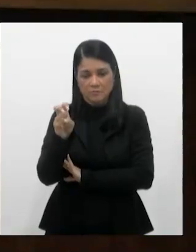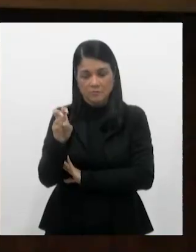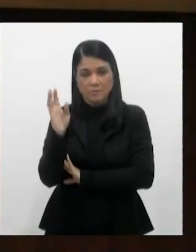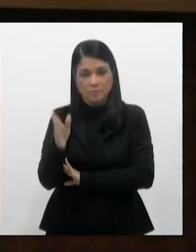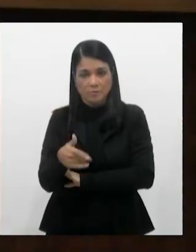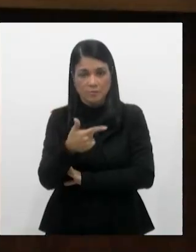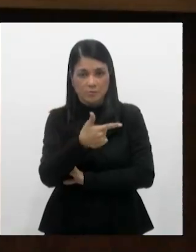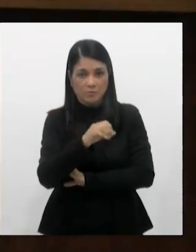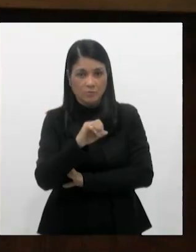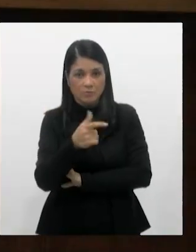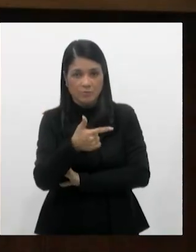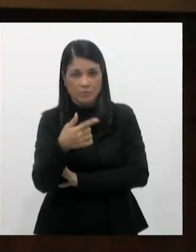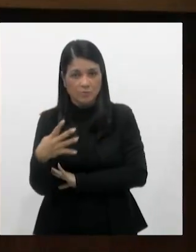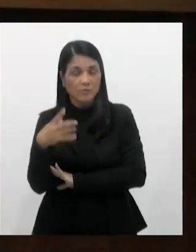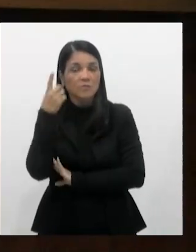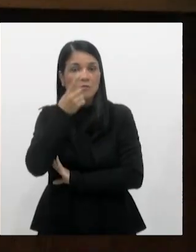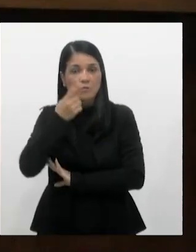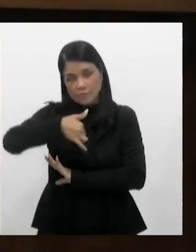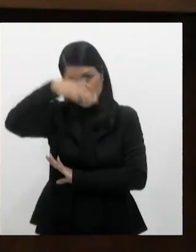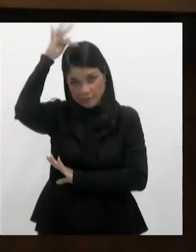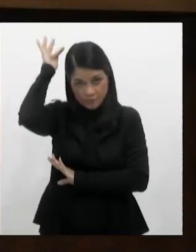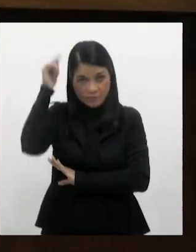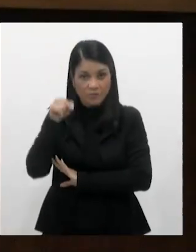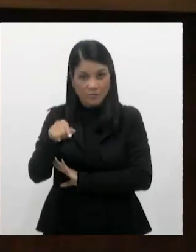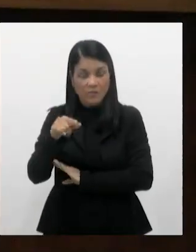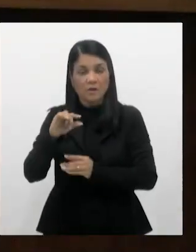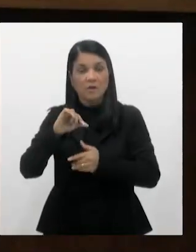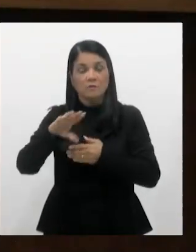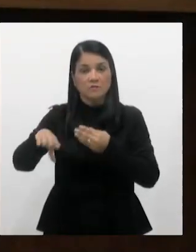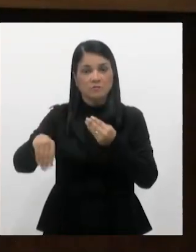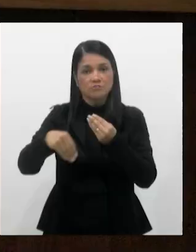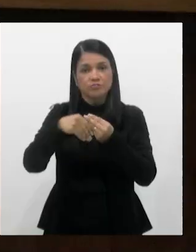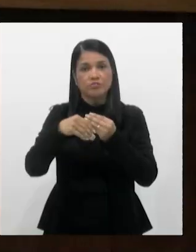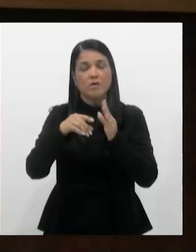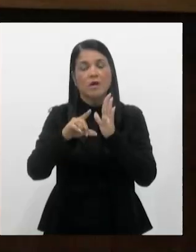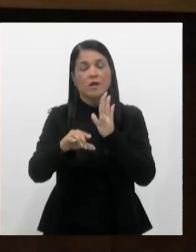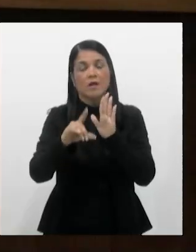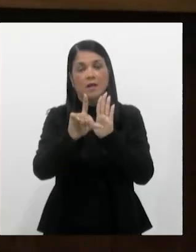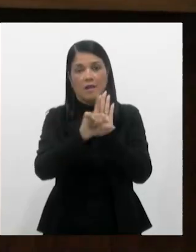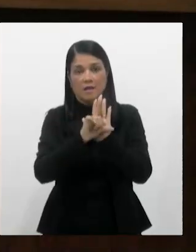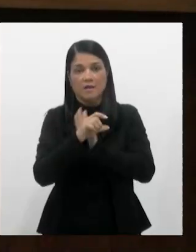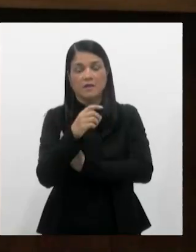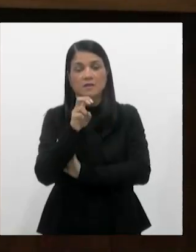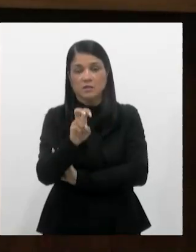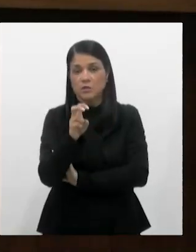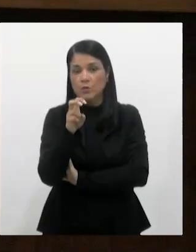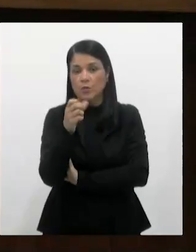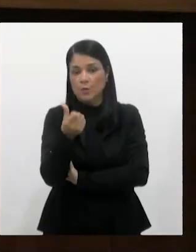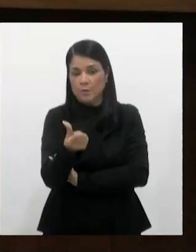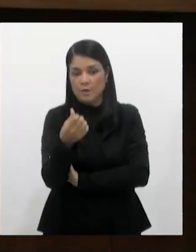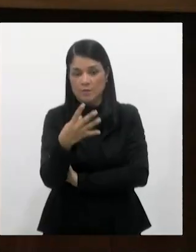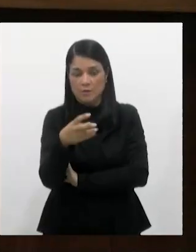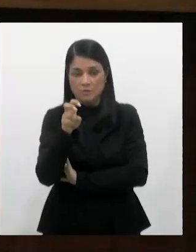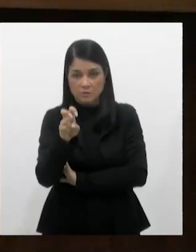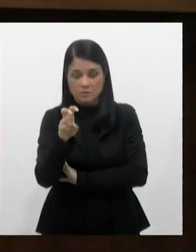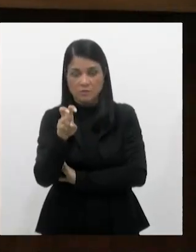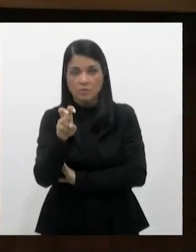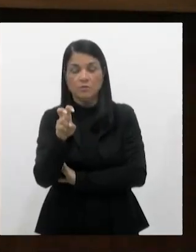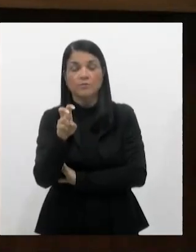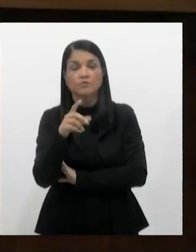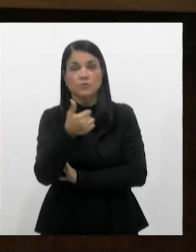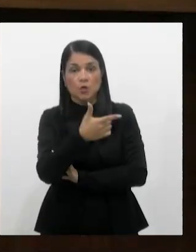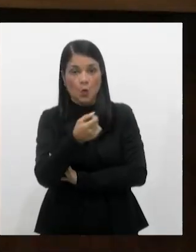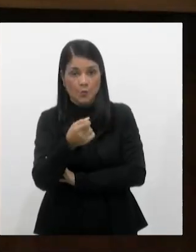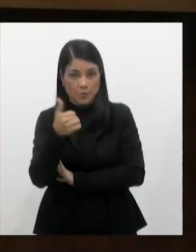3945/2024, do deputado Fred Pacheco, que altera a lei 5645/2010 para incluir no calendário oficial do Estado do Rio de